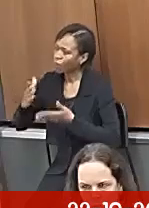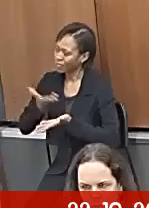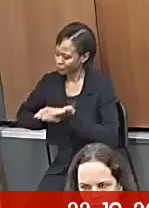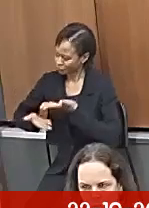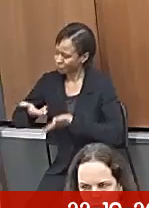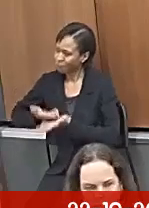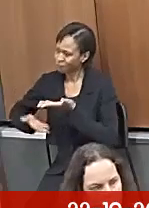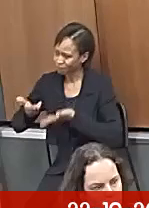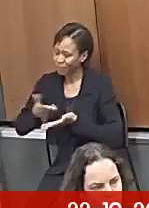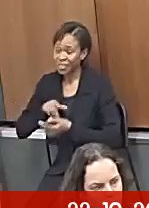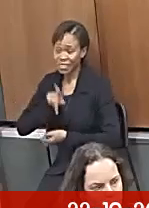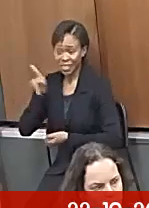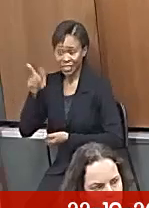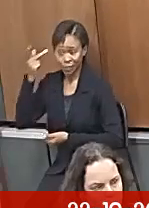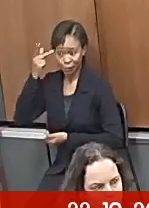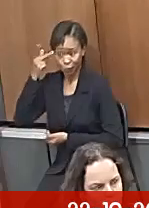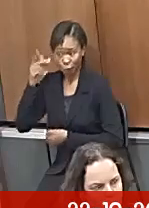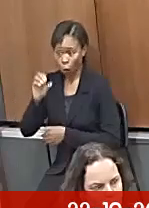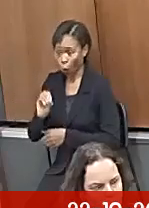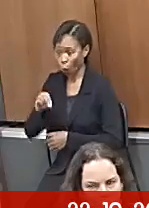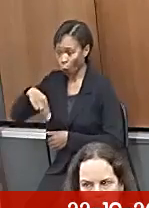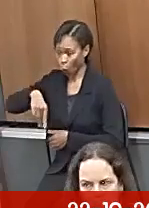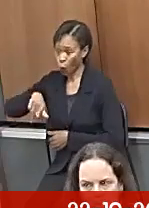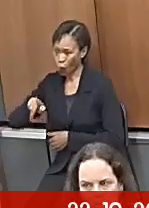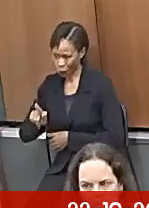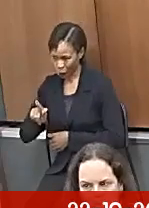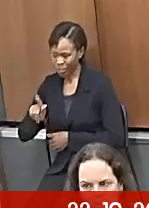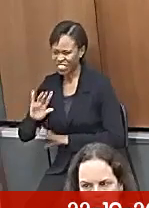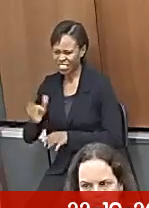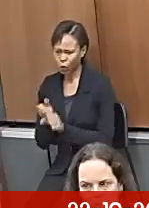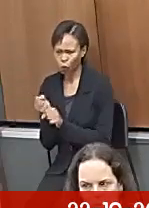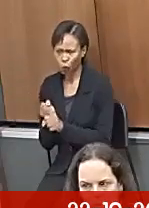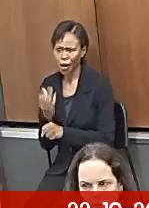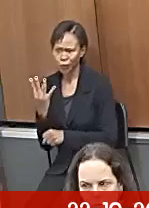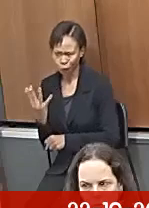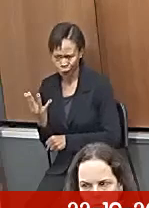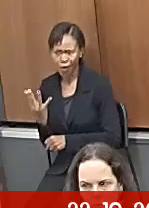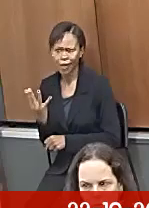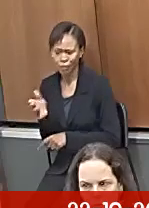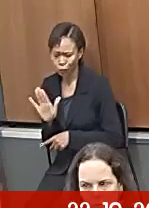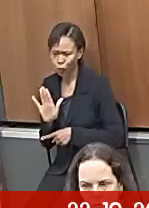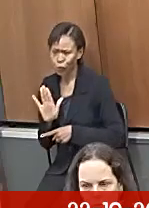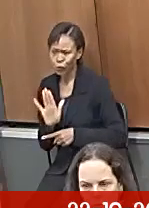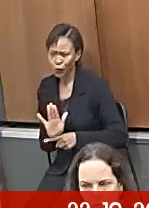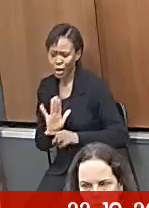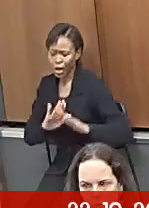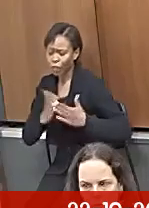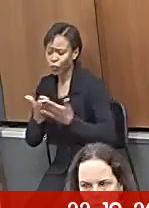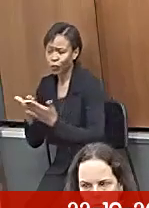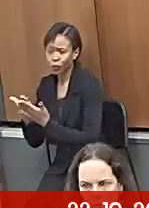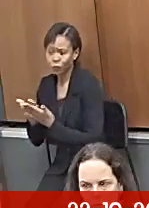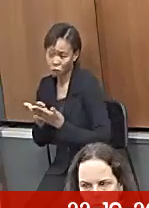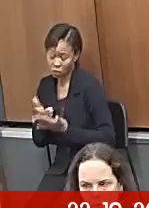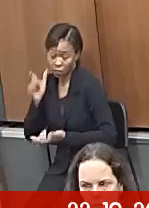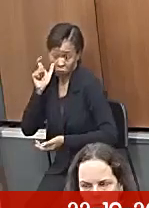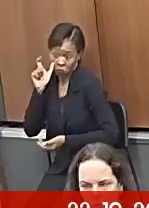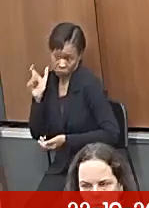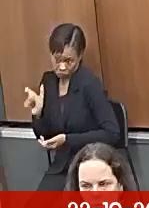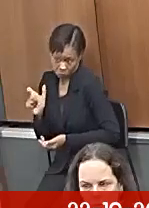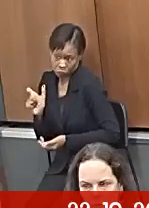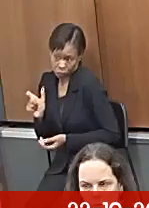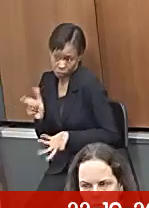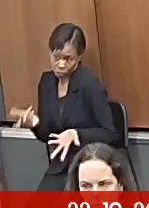Paulo, Turma do Giló, criou há 4 anos um programa para ajudar escolas interessadas em promover, de fato,